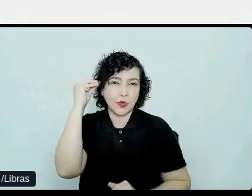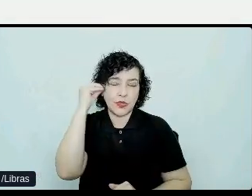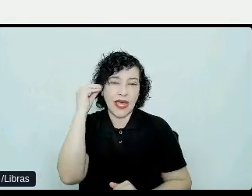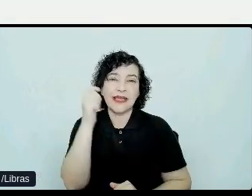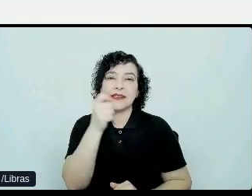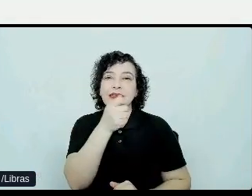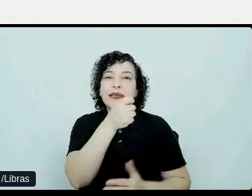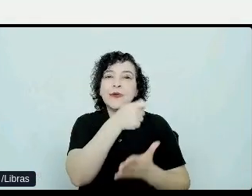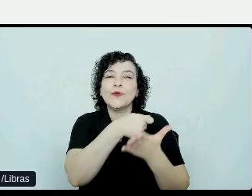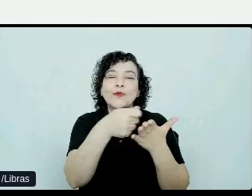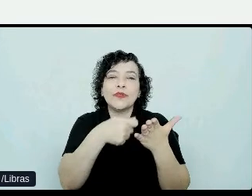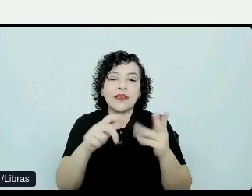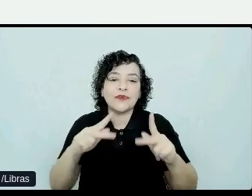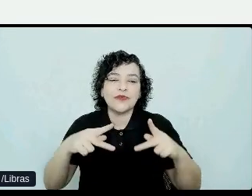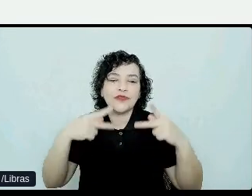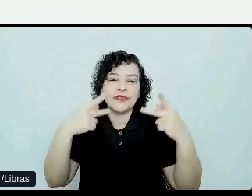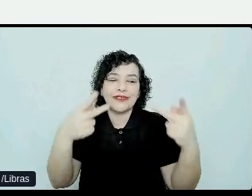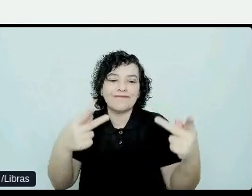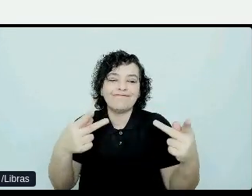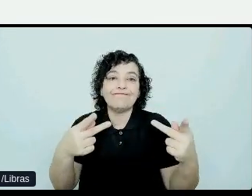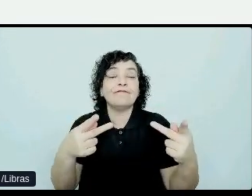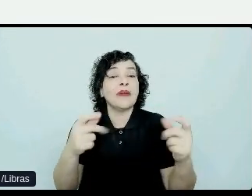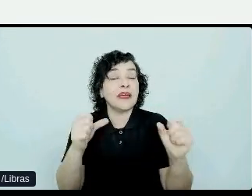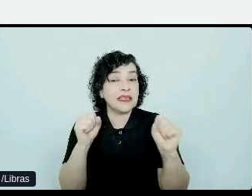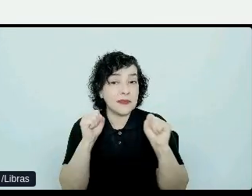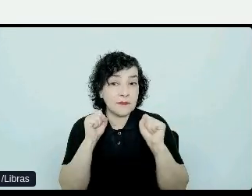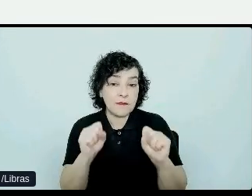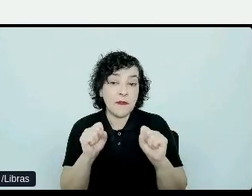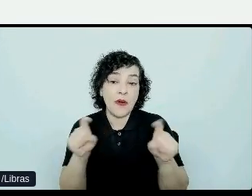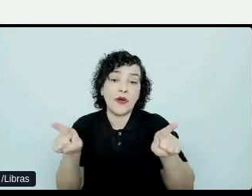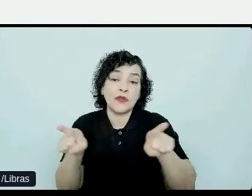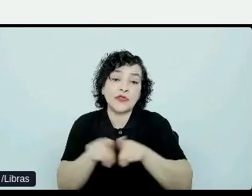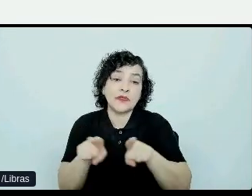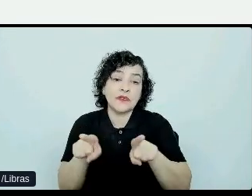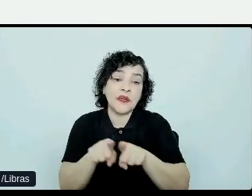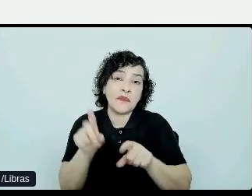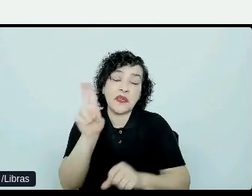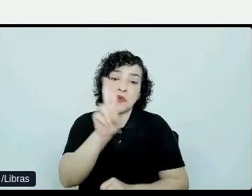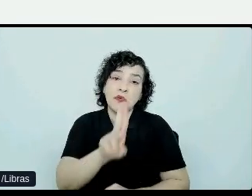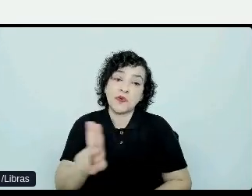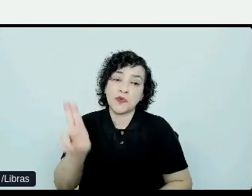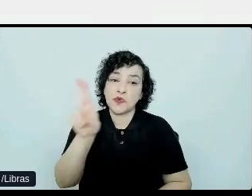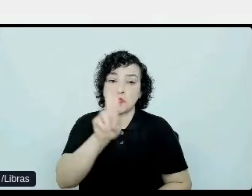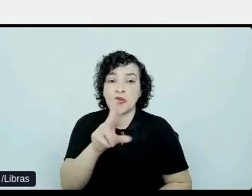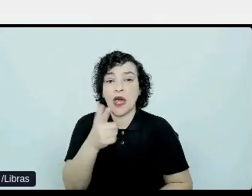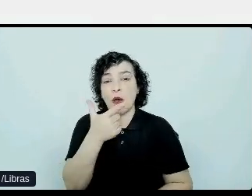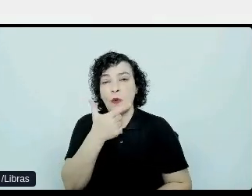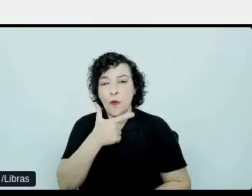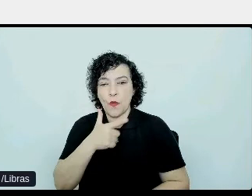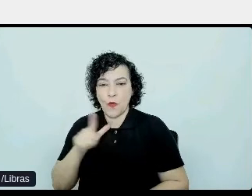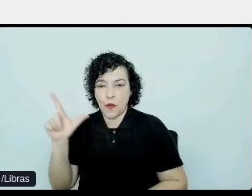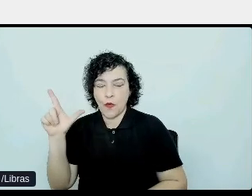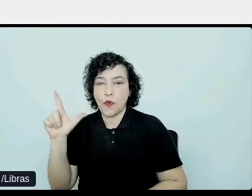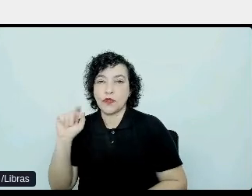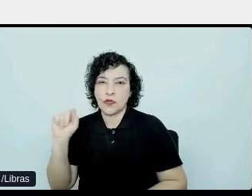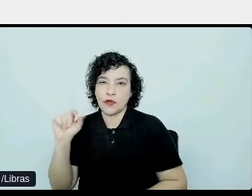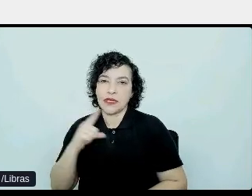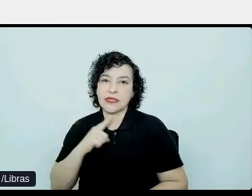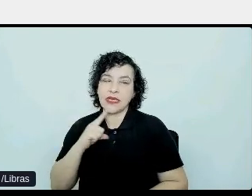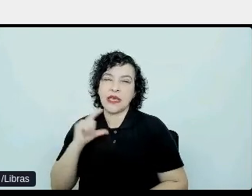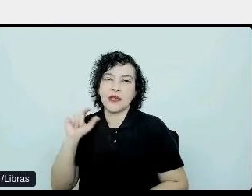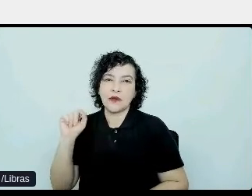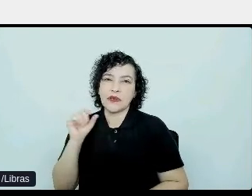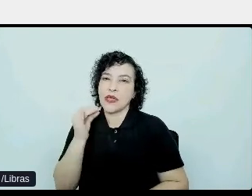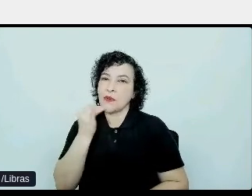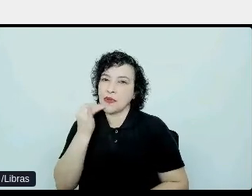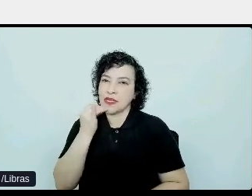link. Mas você pode usar o title também, tem uma divisão ali, uma quebrinha ali